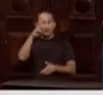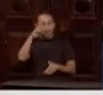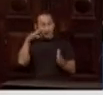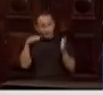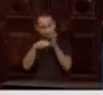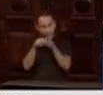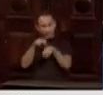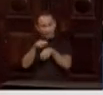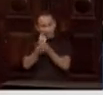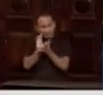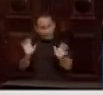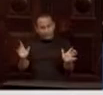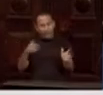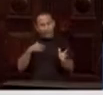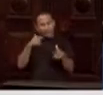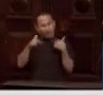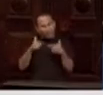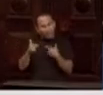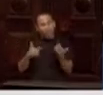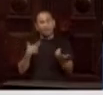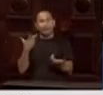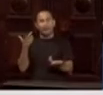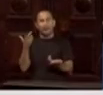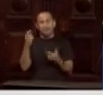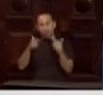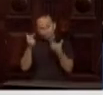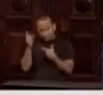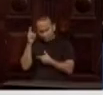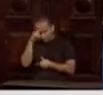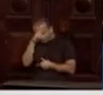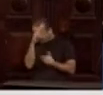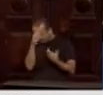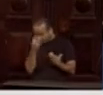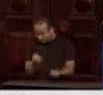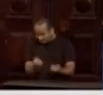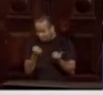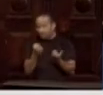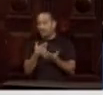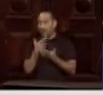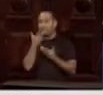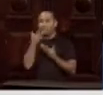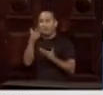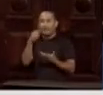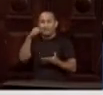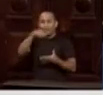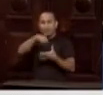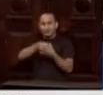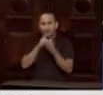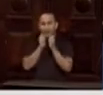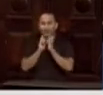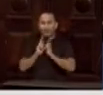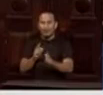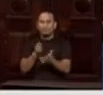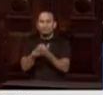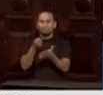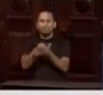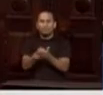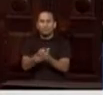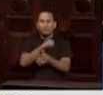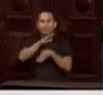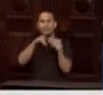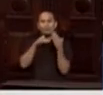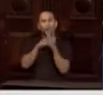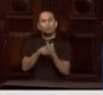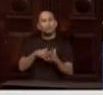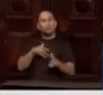acabando e que as penalidades são as multas, e as multas são pesadas. Eu estarei aqui nessa casa para cobrar insistentemente para que